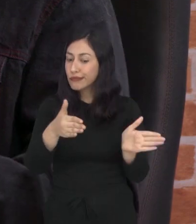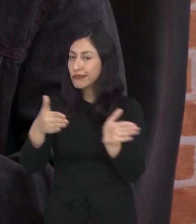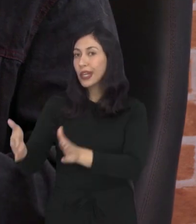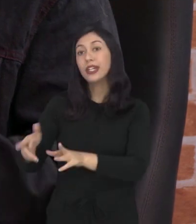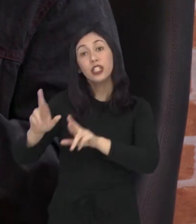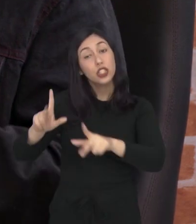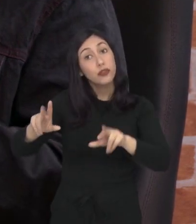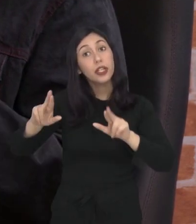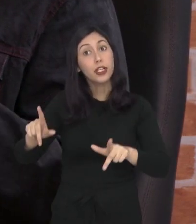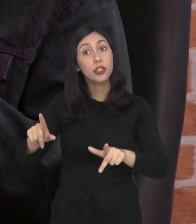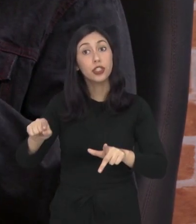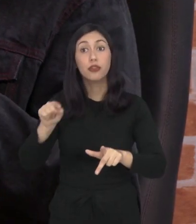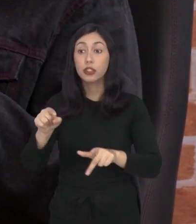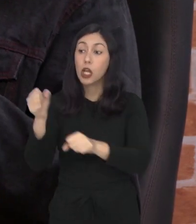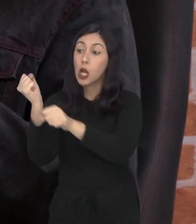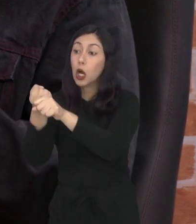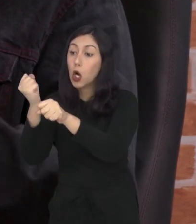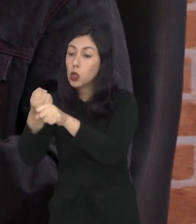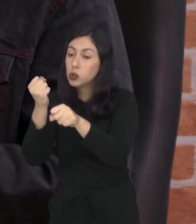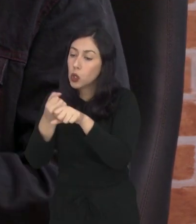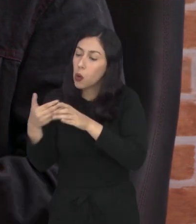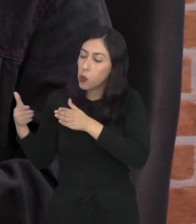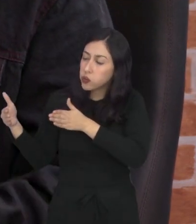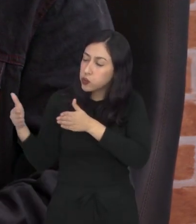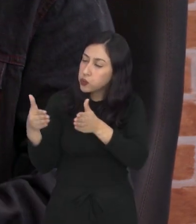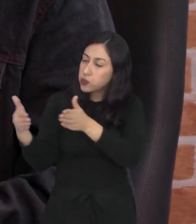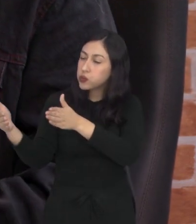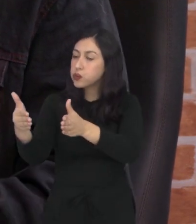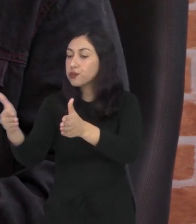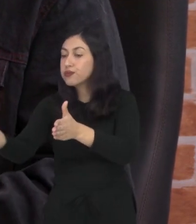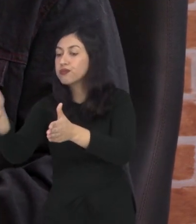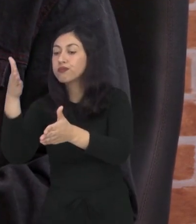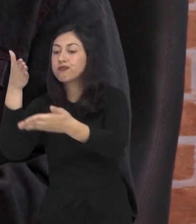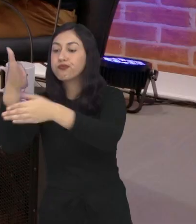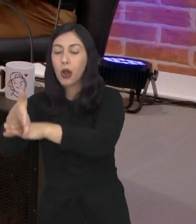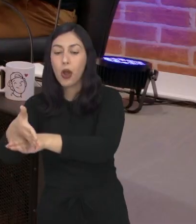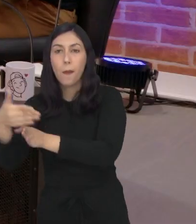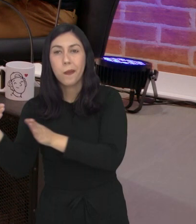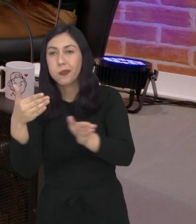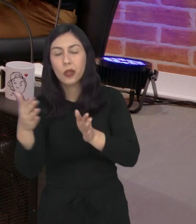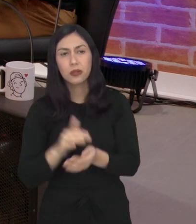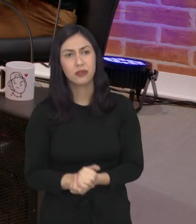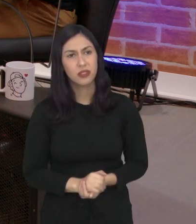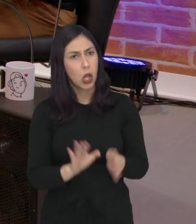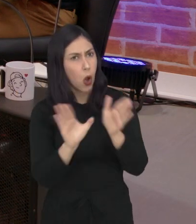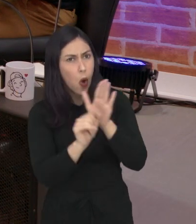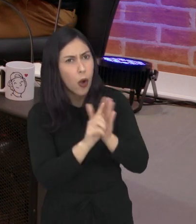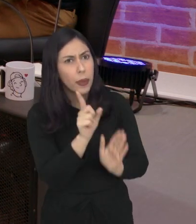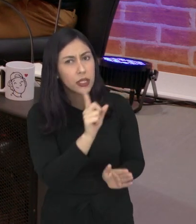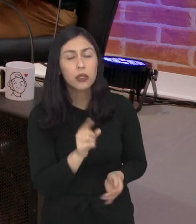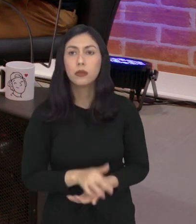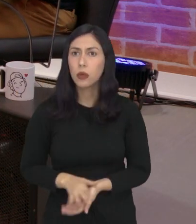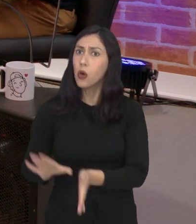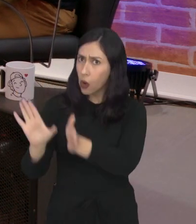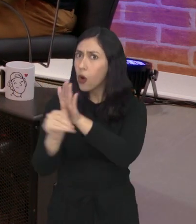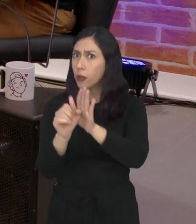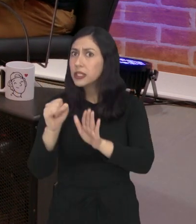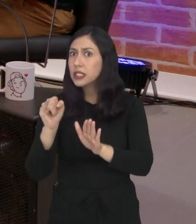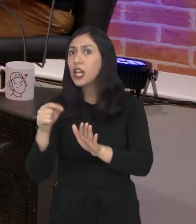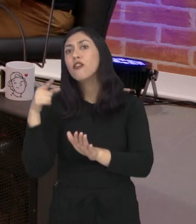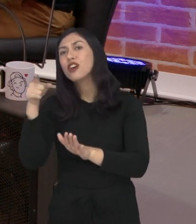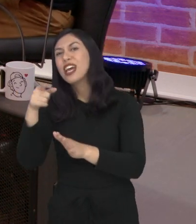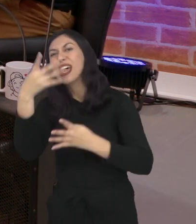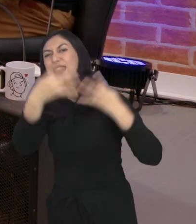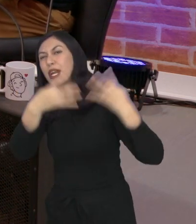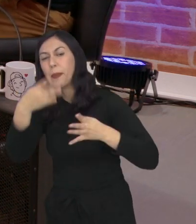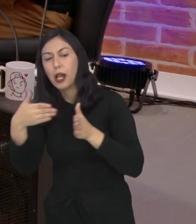objetivo. Ou ser o cara que construiu a maior estrada, ou ser o cara ninguém que tem... toma nada de ninguém. Toma, porque você vai travar a estrada do seu amigo. Mas